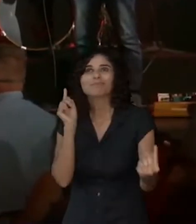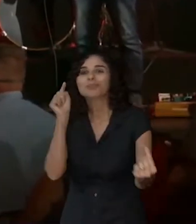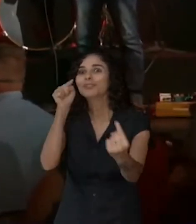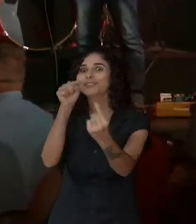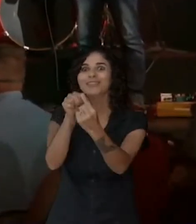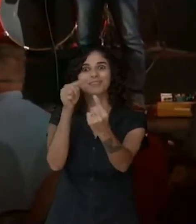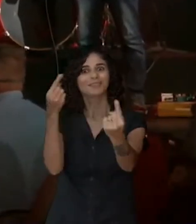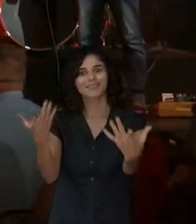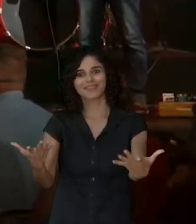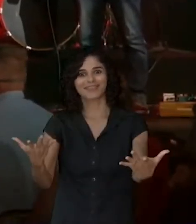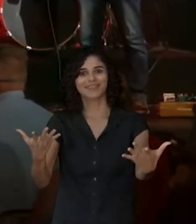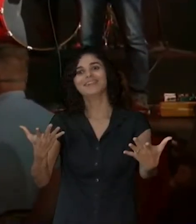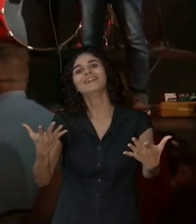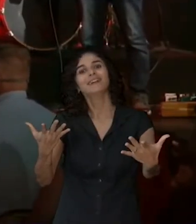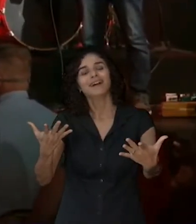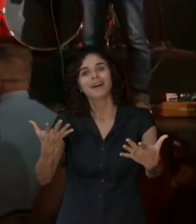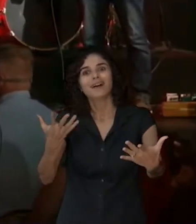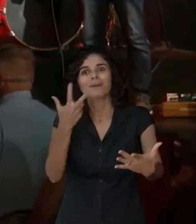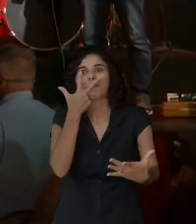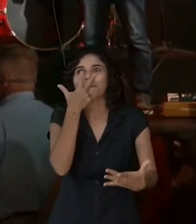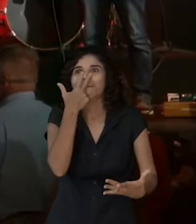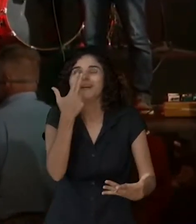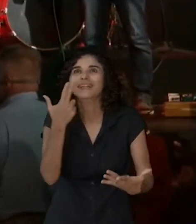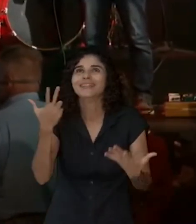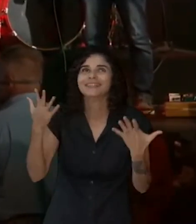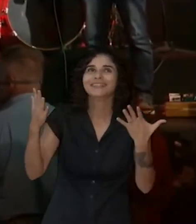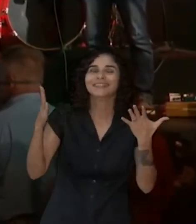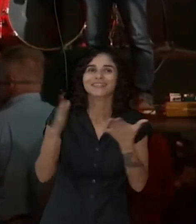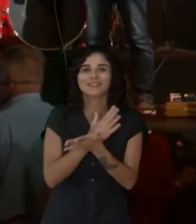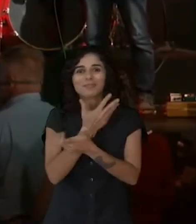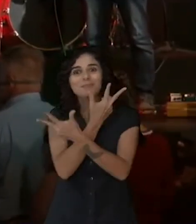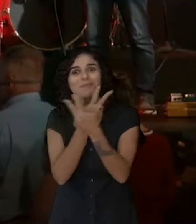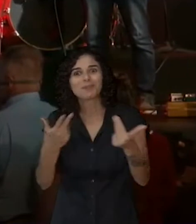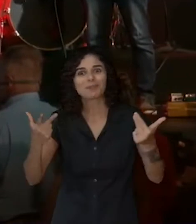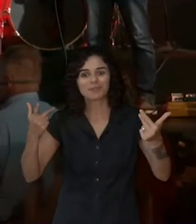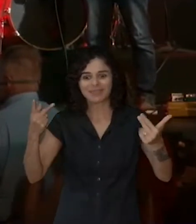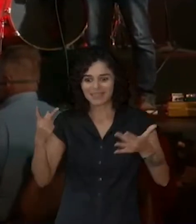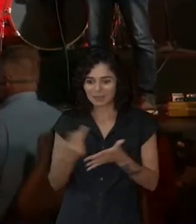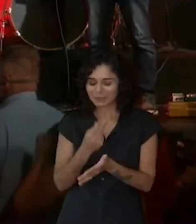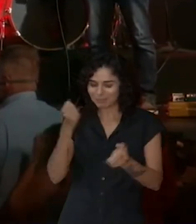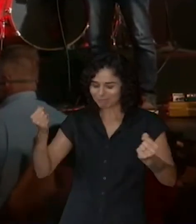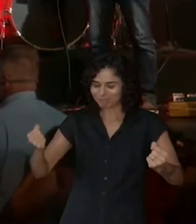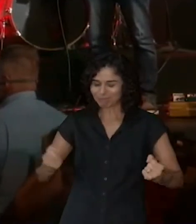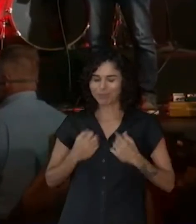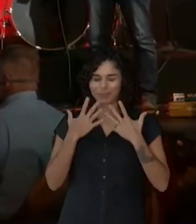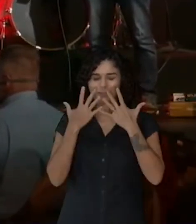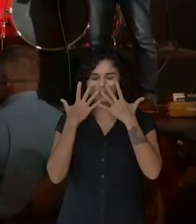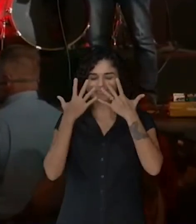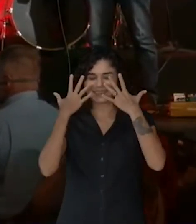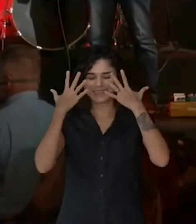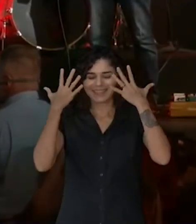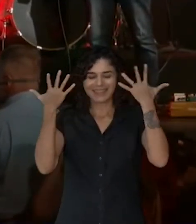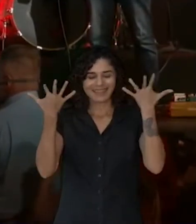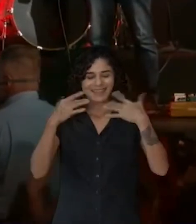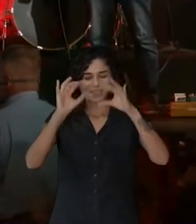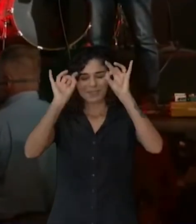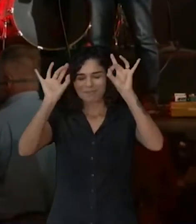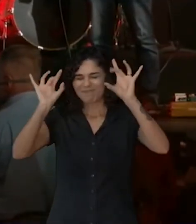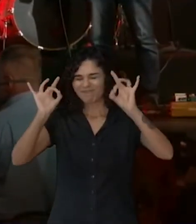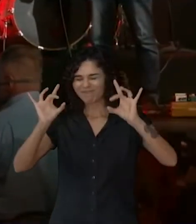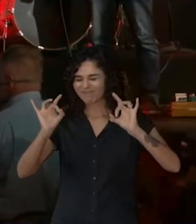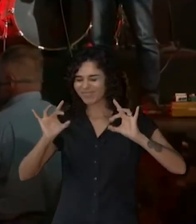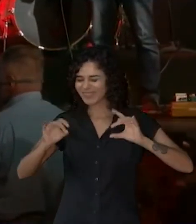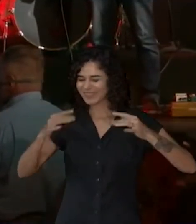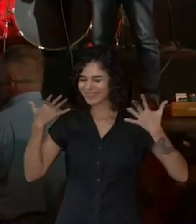É como se algo tivesse acontecido muito especial e você estivesse